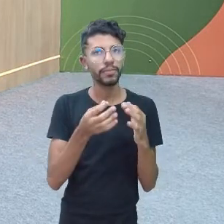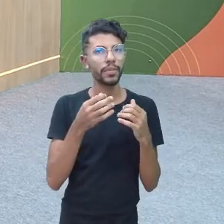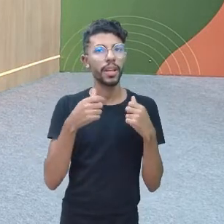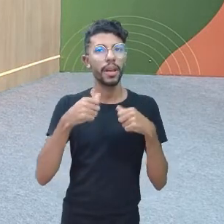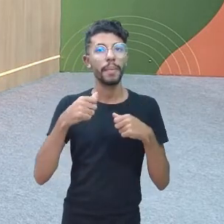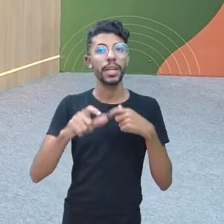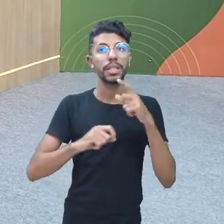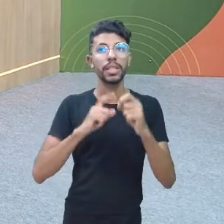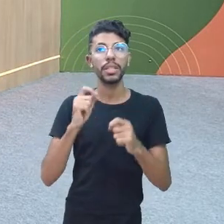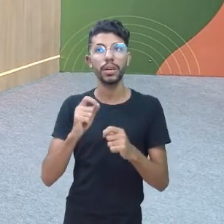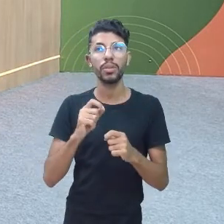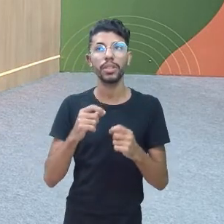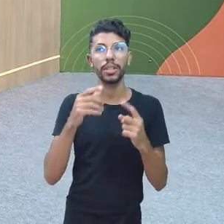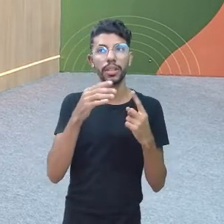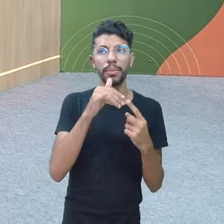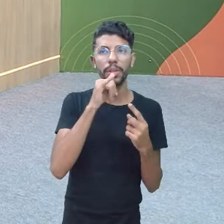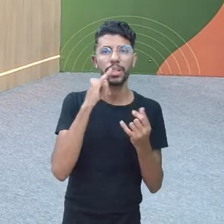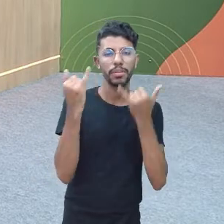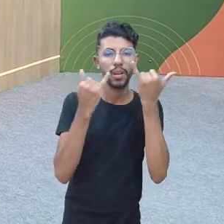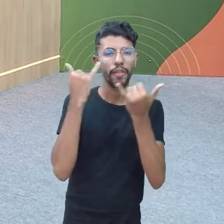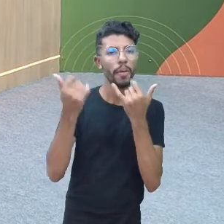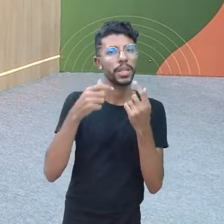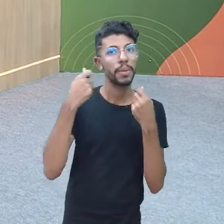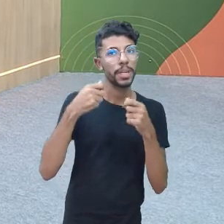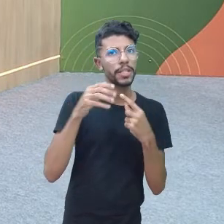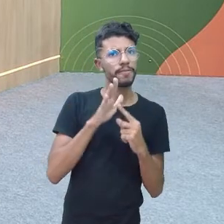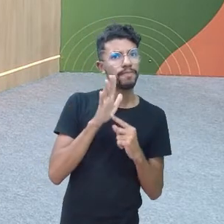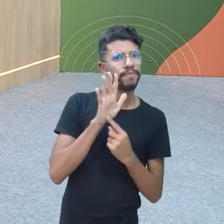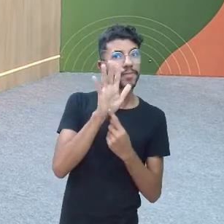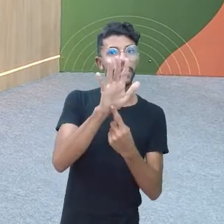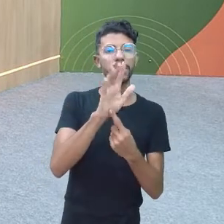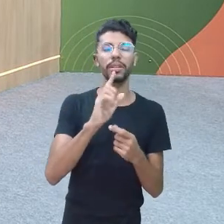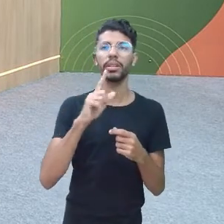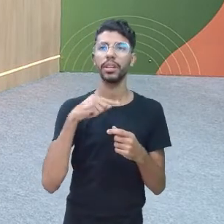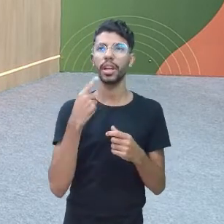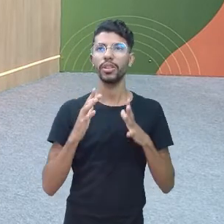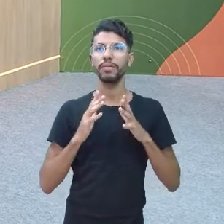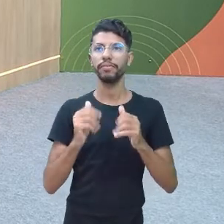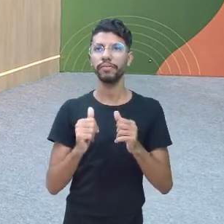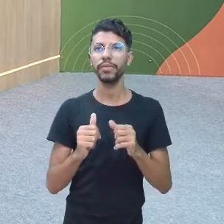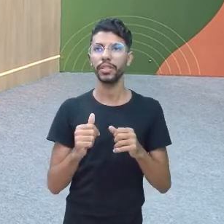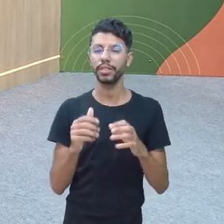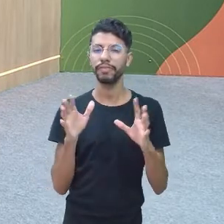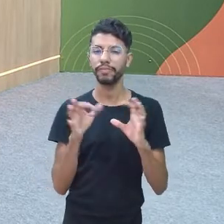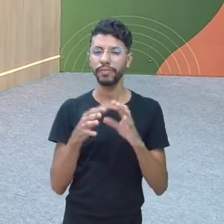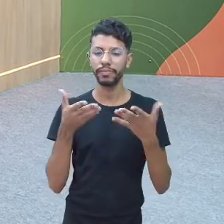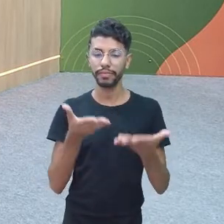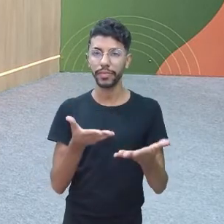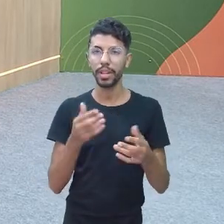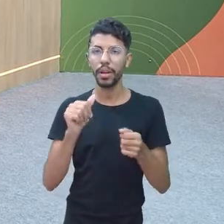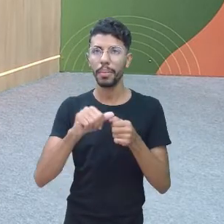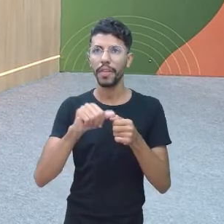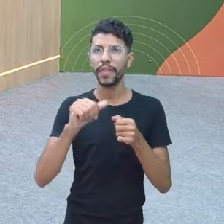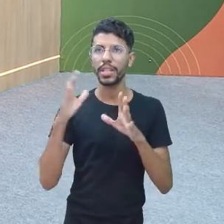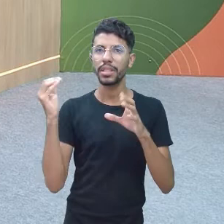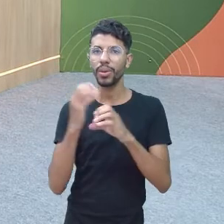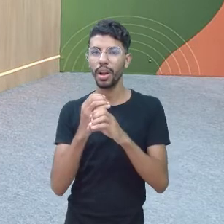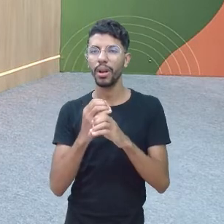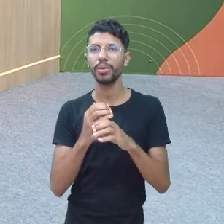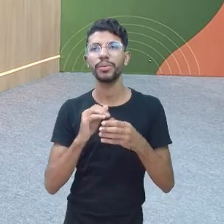ser destacada, né? As informações destacadas, que é a nossa atitude diante daquilo ali para poder executar o